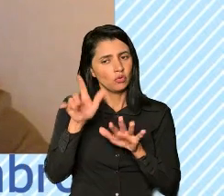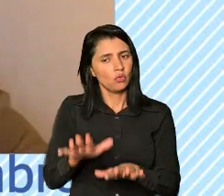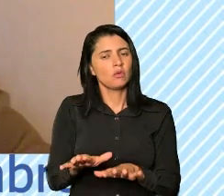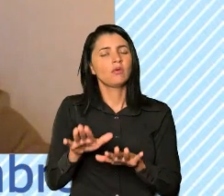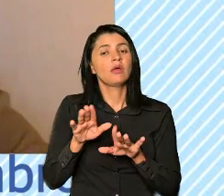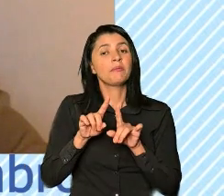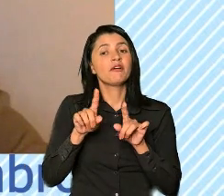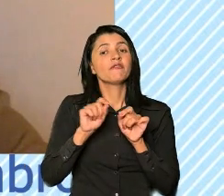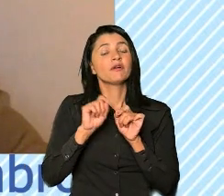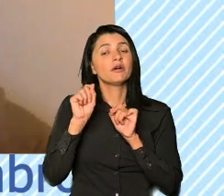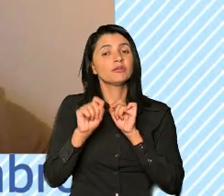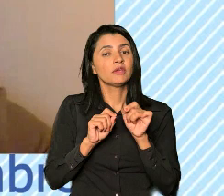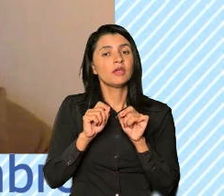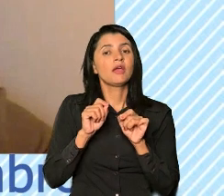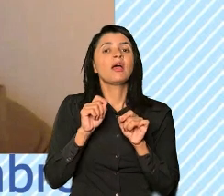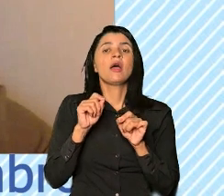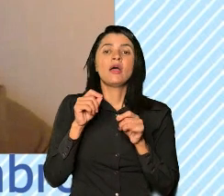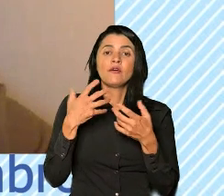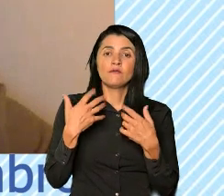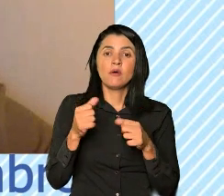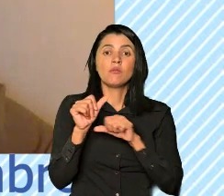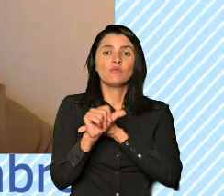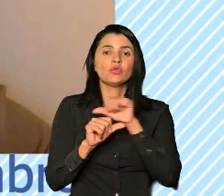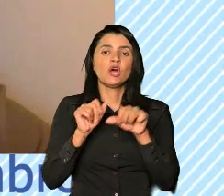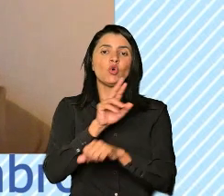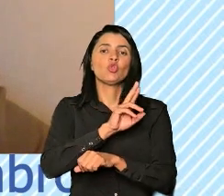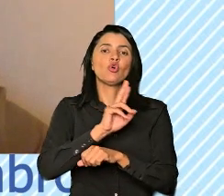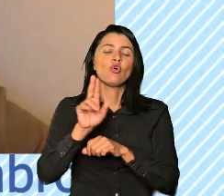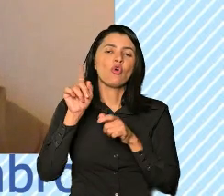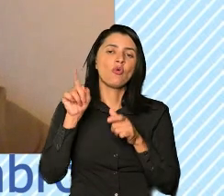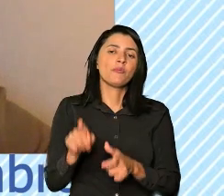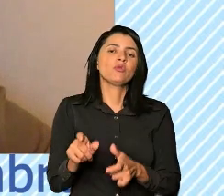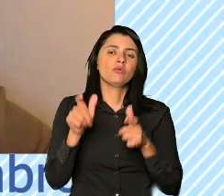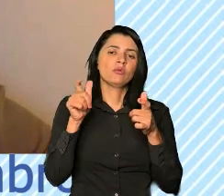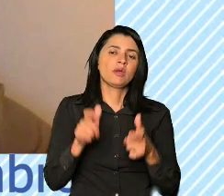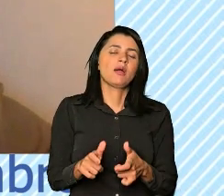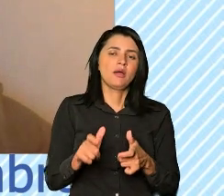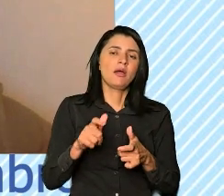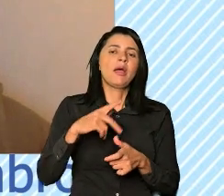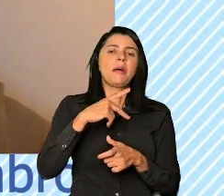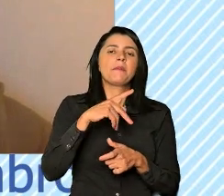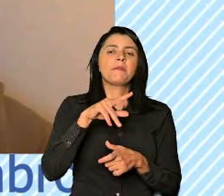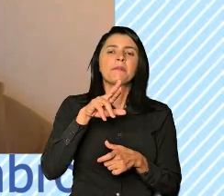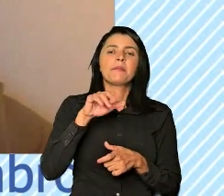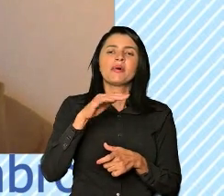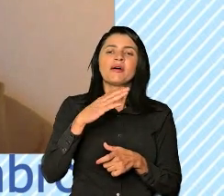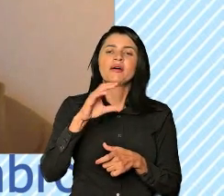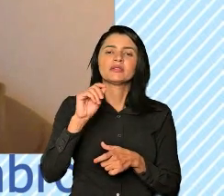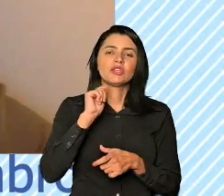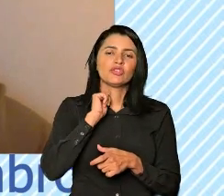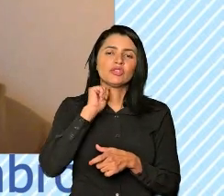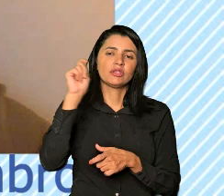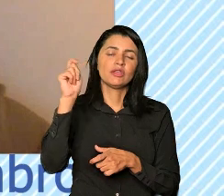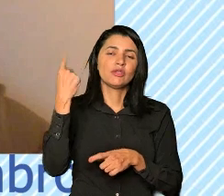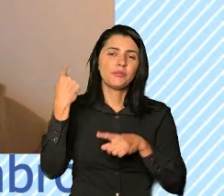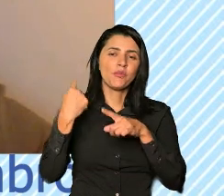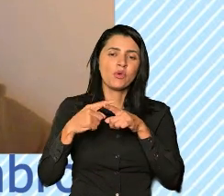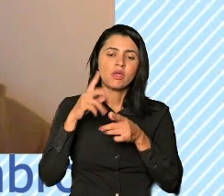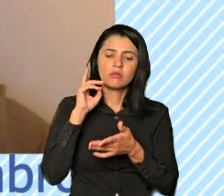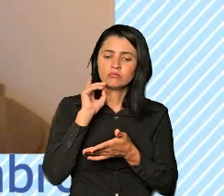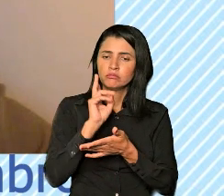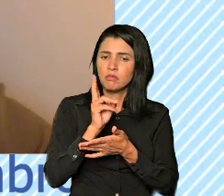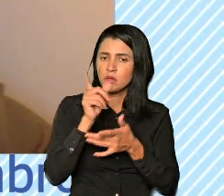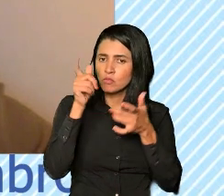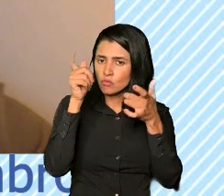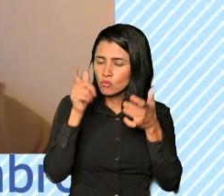eles fazem? Vamos rebatizar a praça. Vai se chamar Praça Tiradentes, porque supostamente naquele mesmo